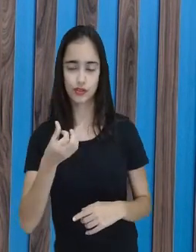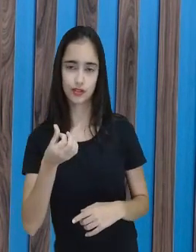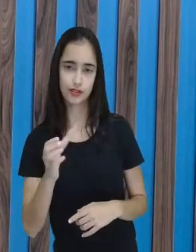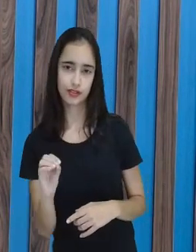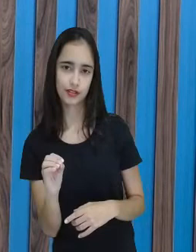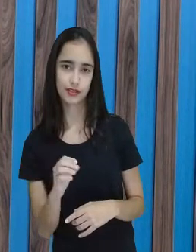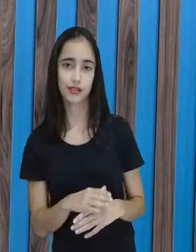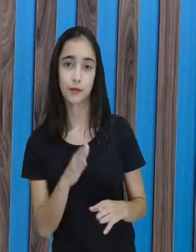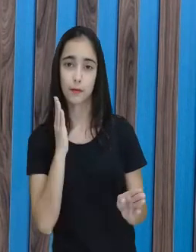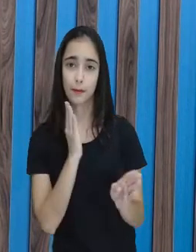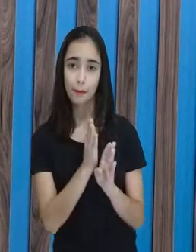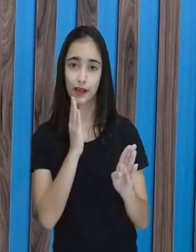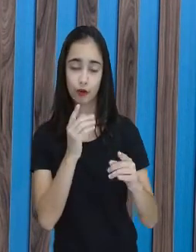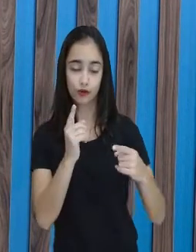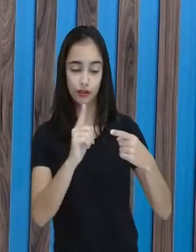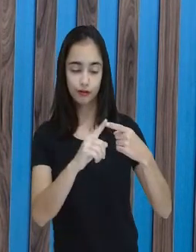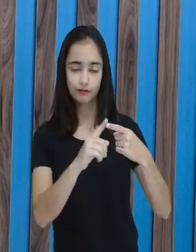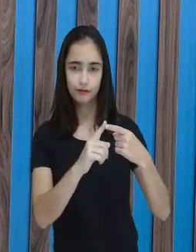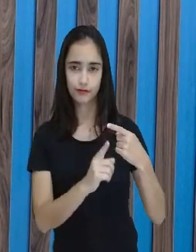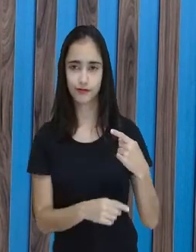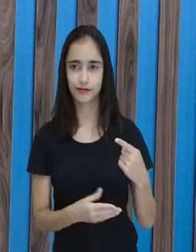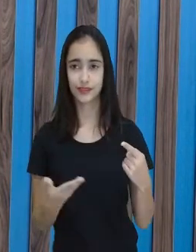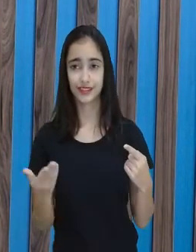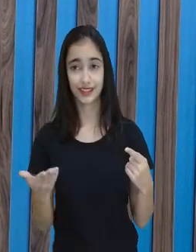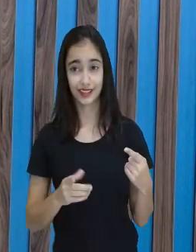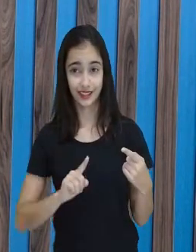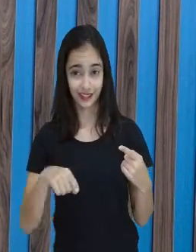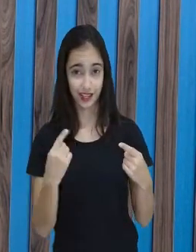leu. Segundo passo, vai